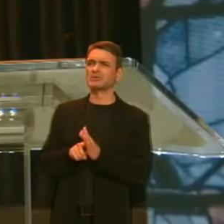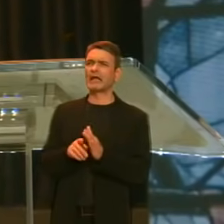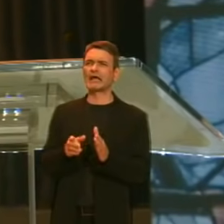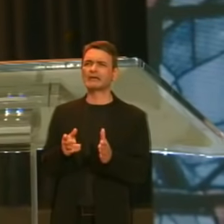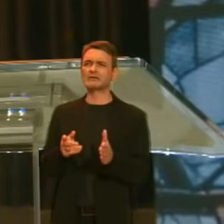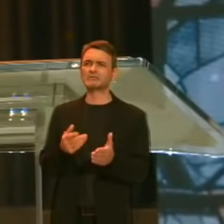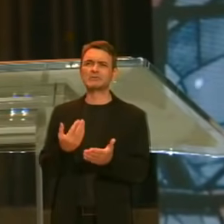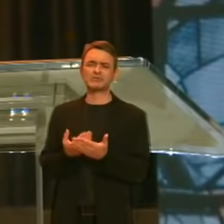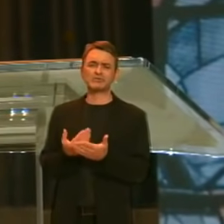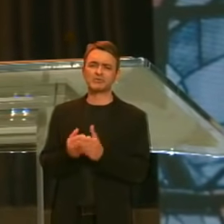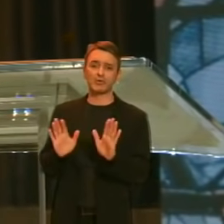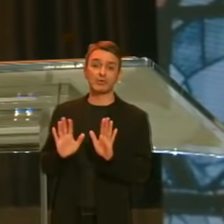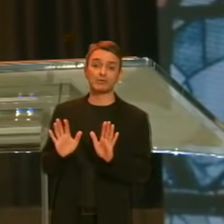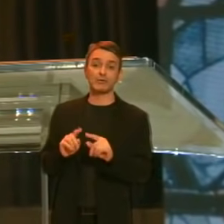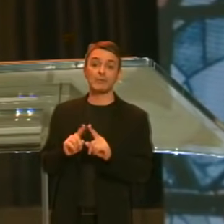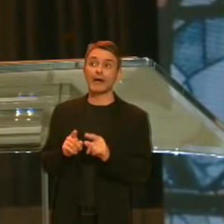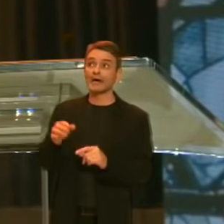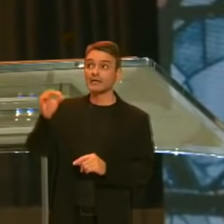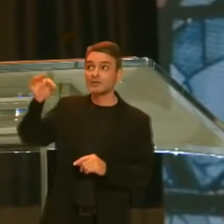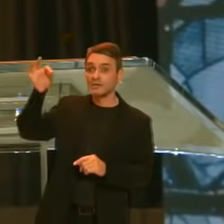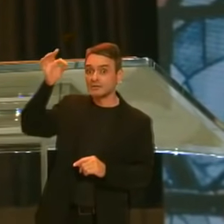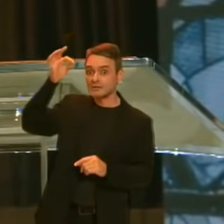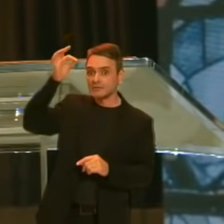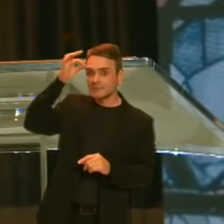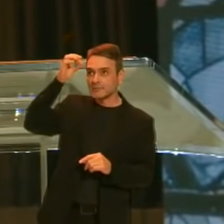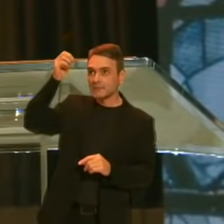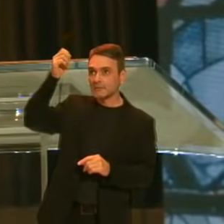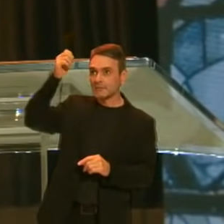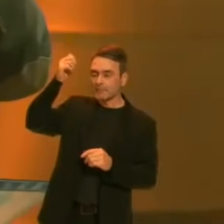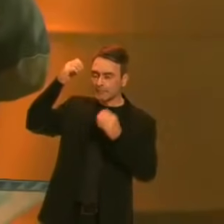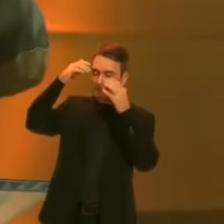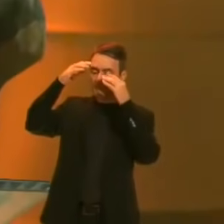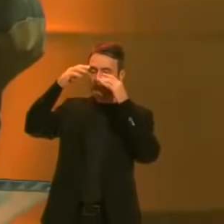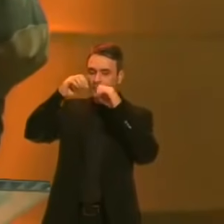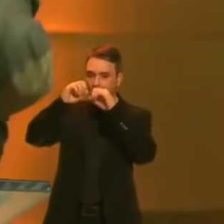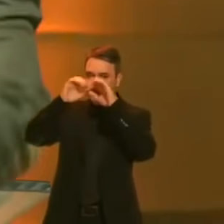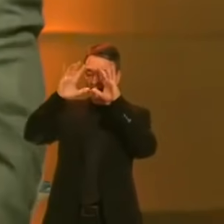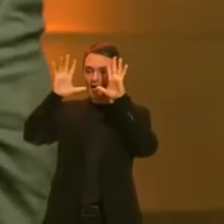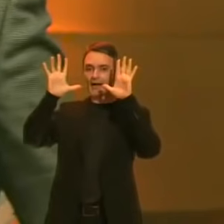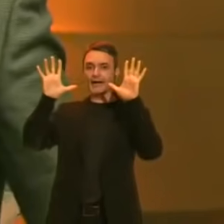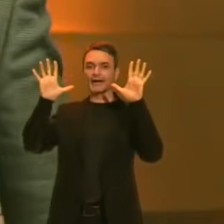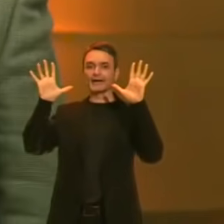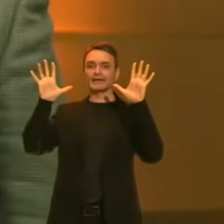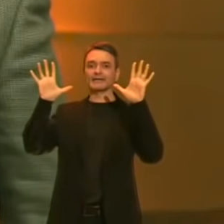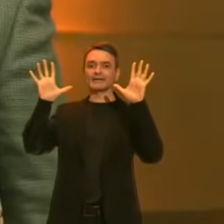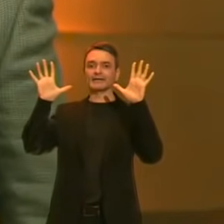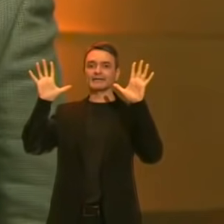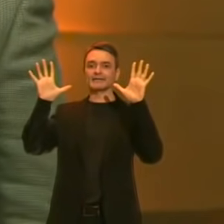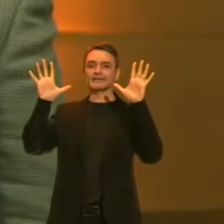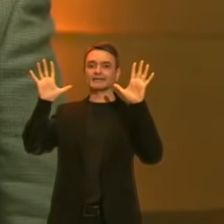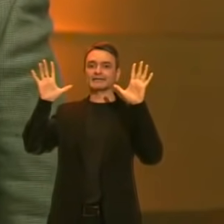o Espírito Santo ilumina a nossa mente e aplica a palavra no nosso coração.